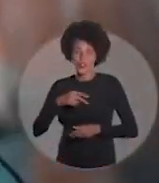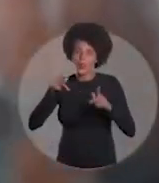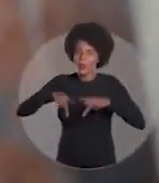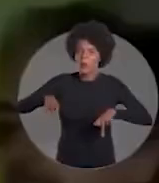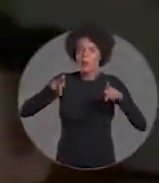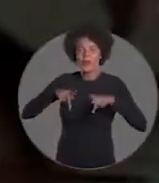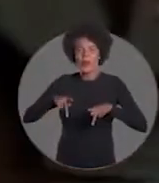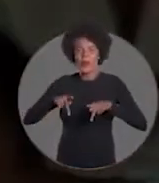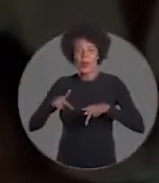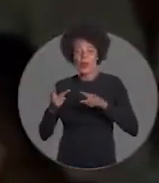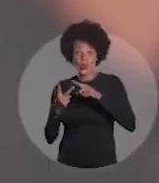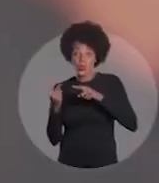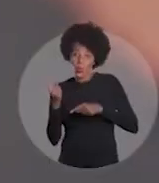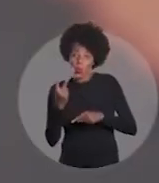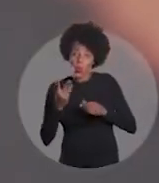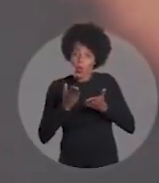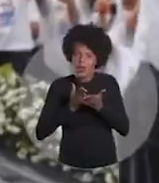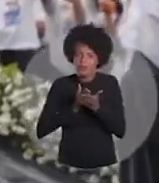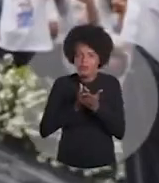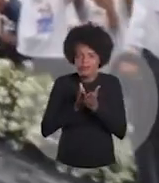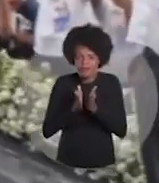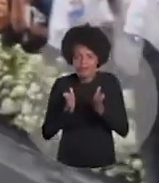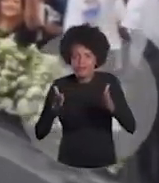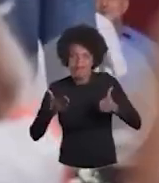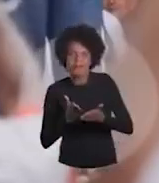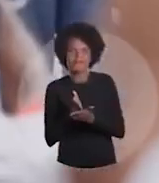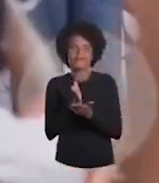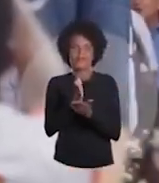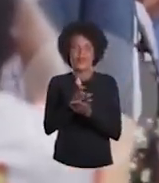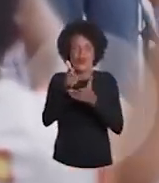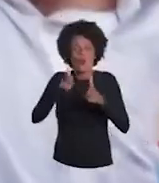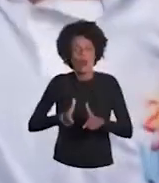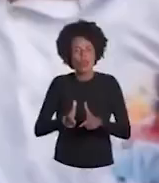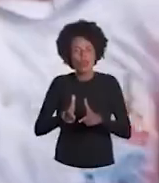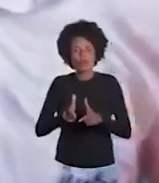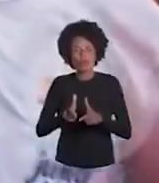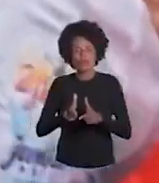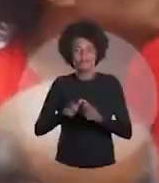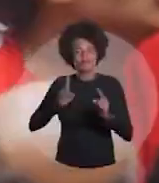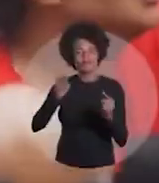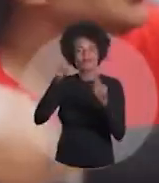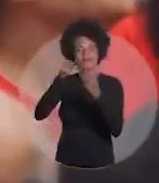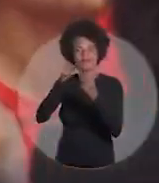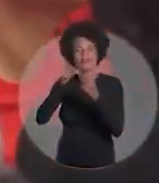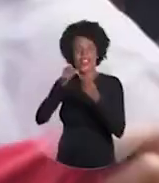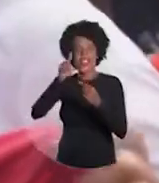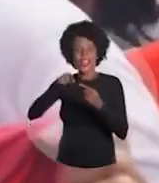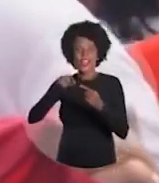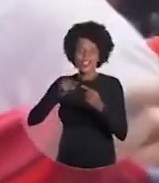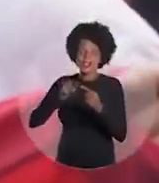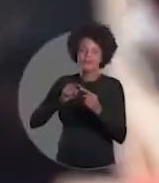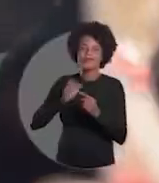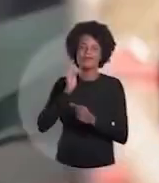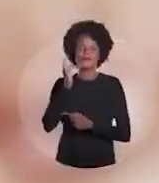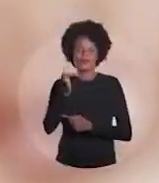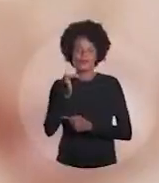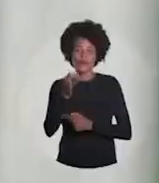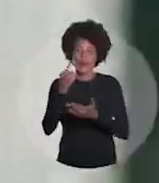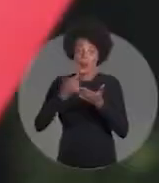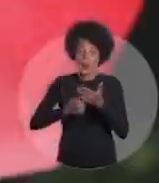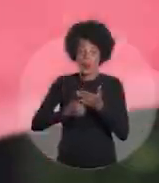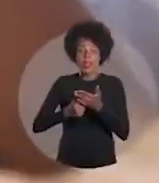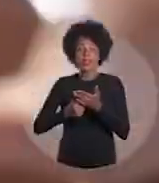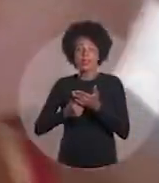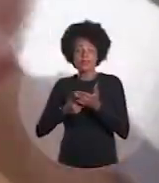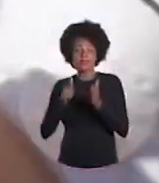povo. Duas caminhadas que se encontram numa só estrada. É destino, é compromisso e missão. É